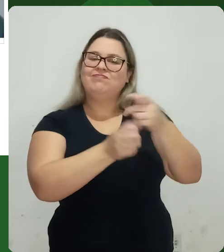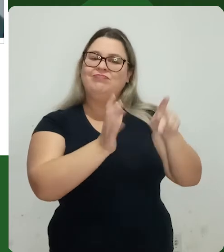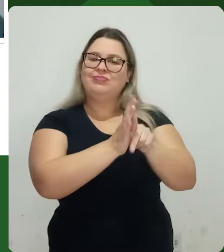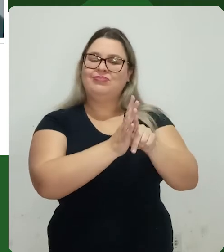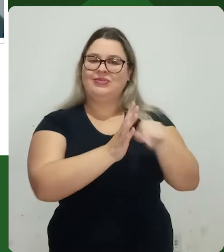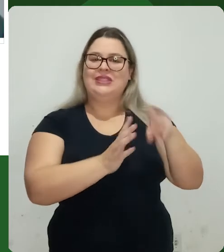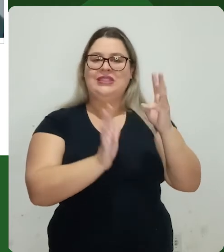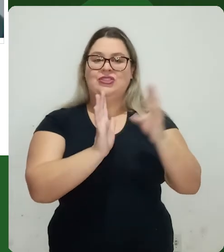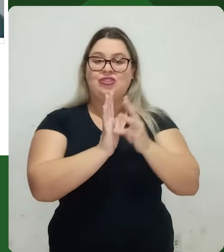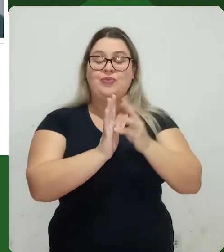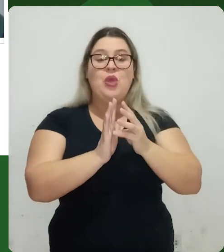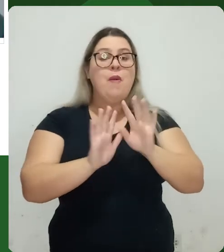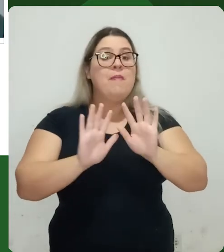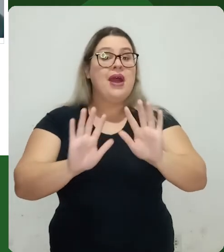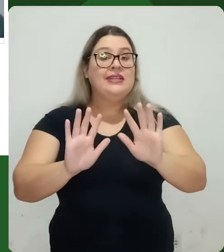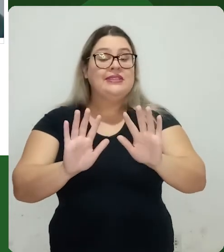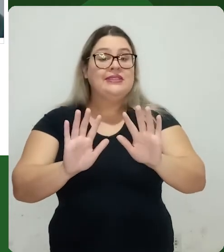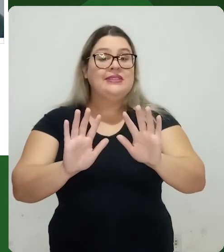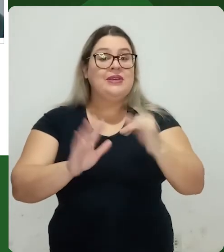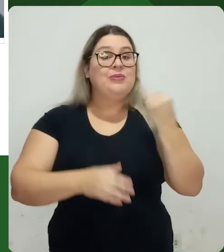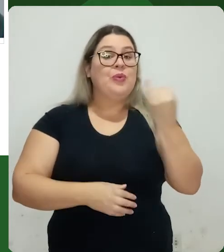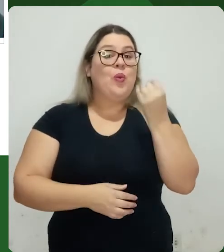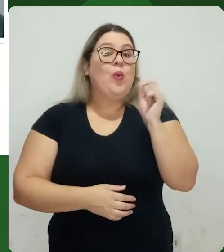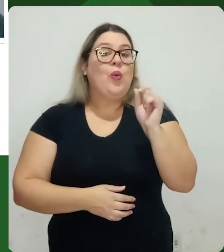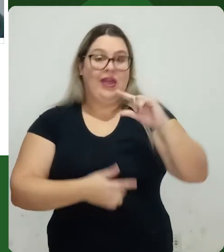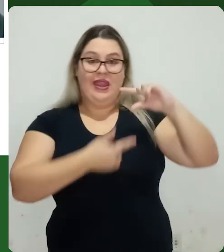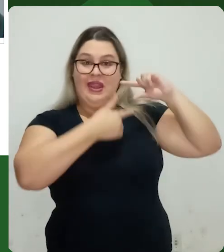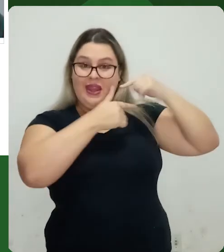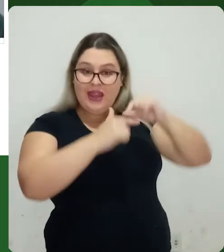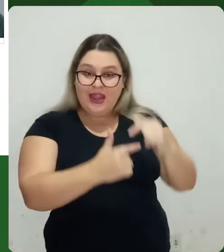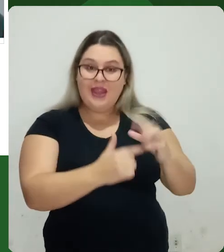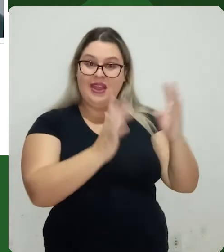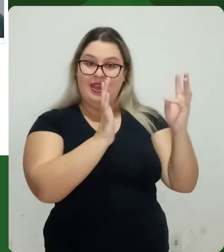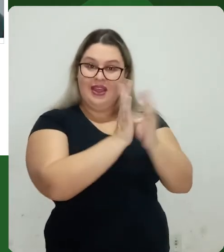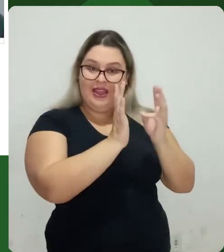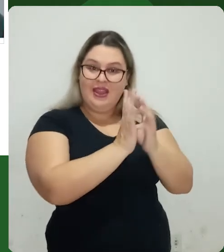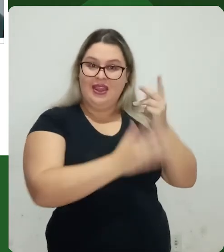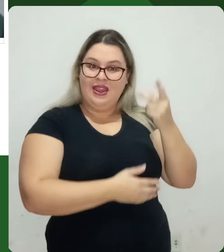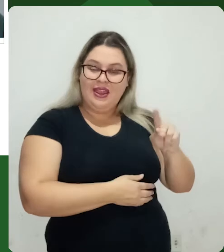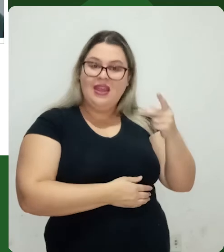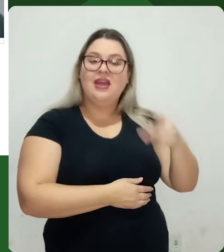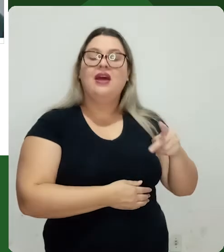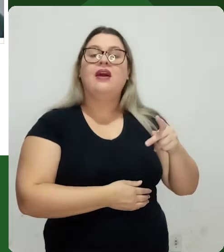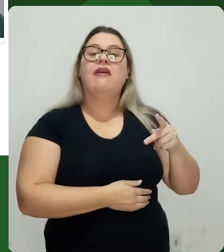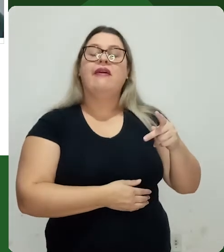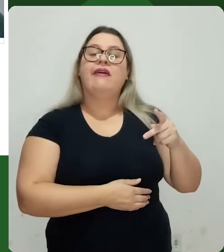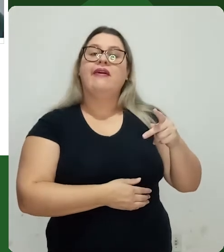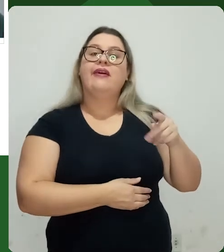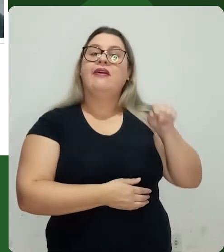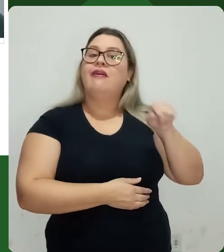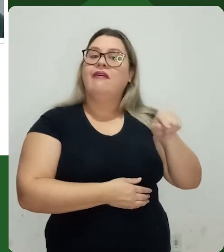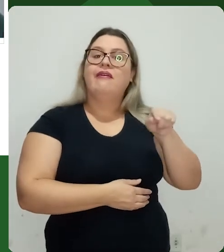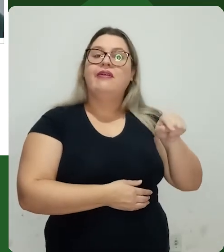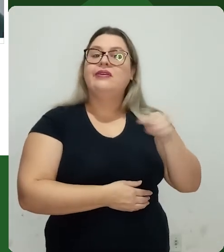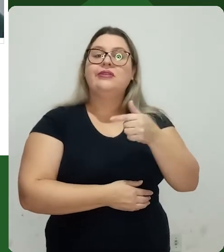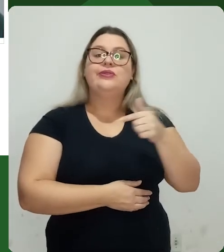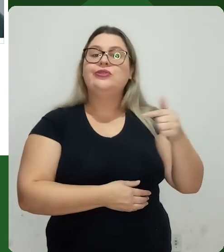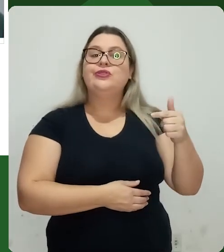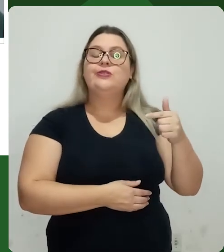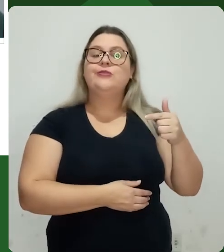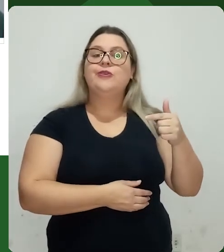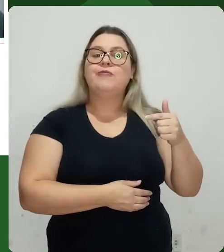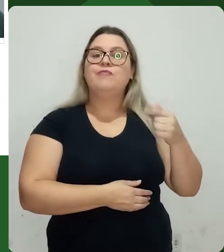objetos construídos. Com um detalhe importante, na tradição indígena, do conjunto das